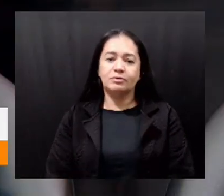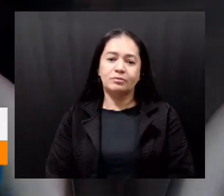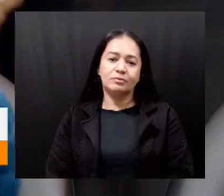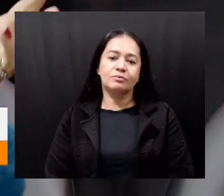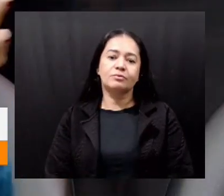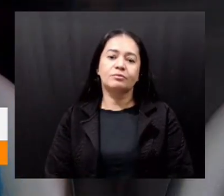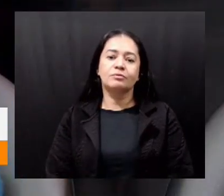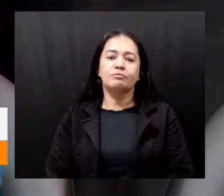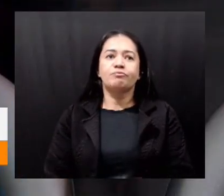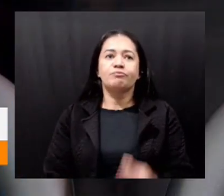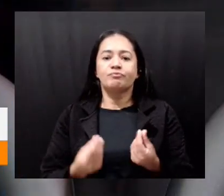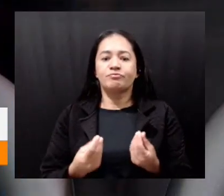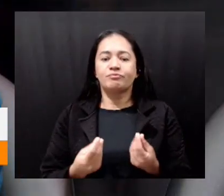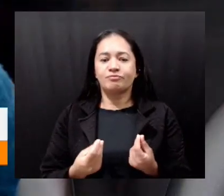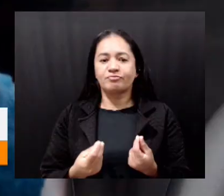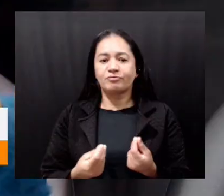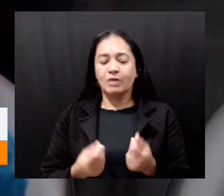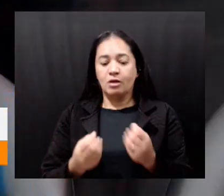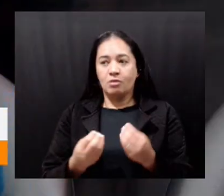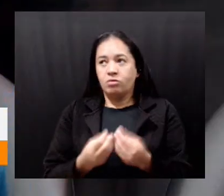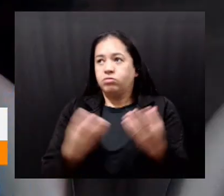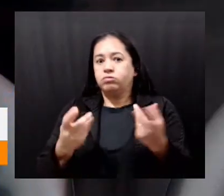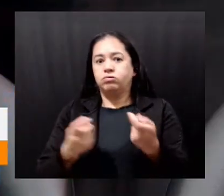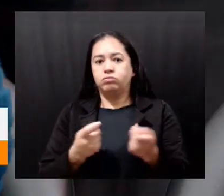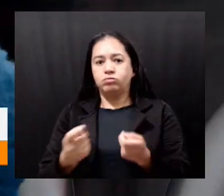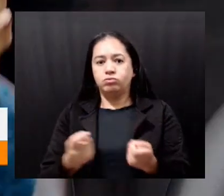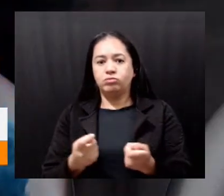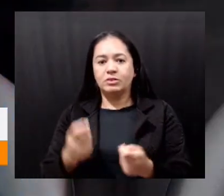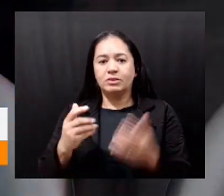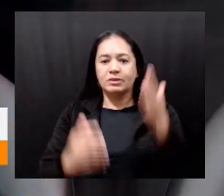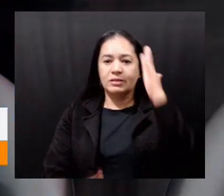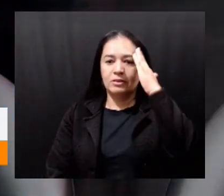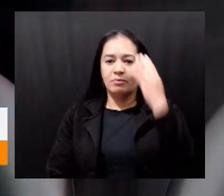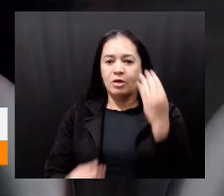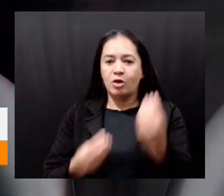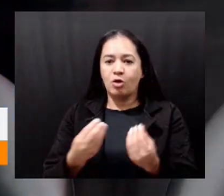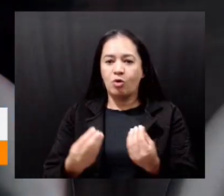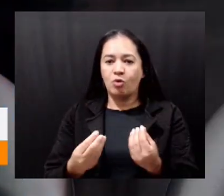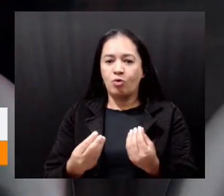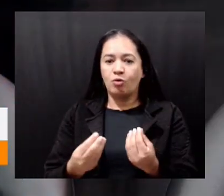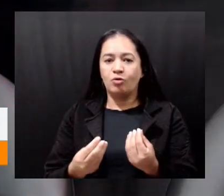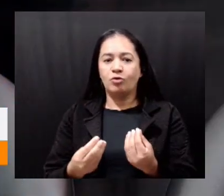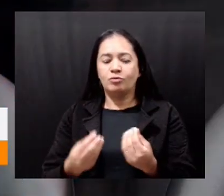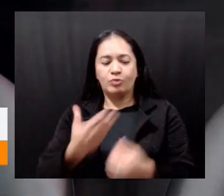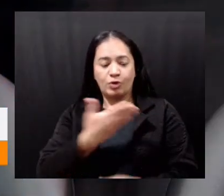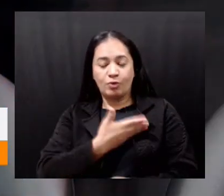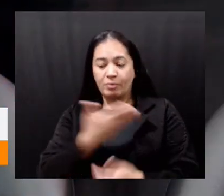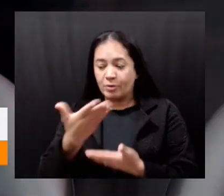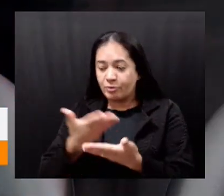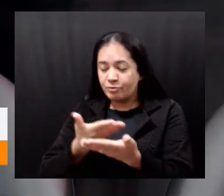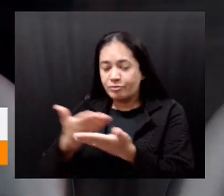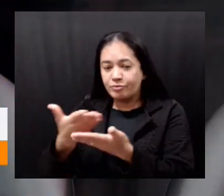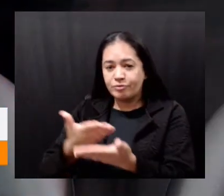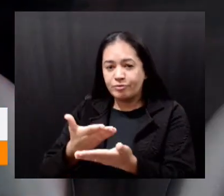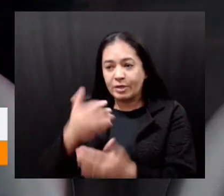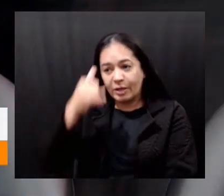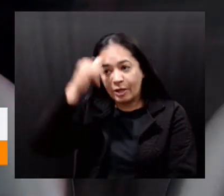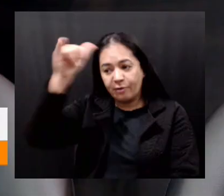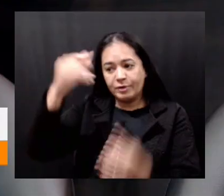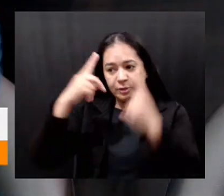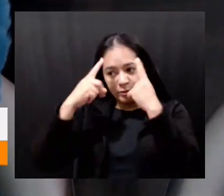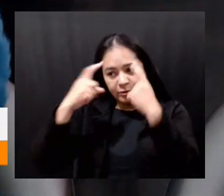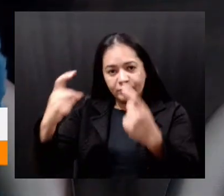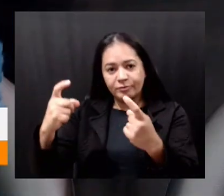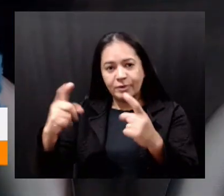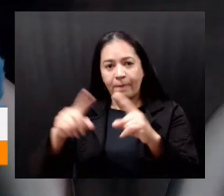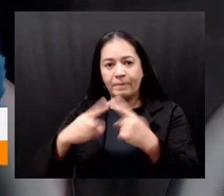essas explosões, né? E saber como manejar, e lidar com um colega, não ser agressivo. E aí, de repente, você